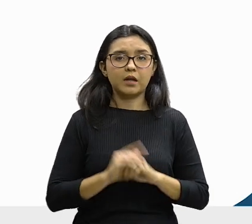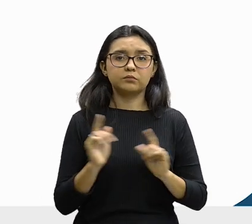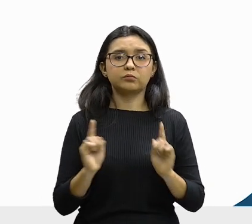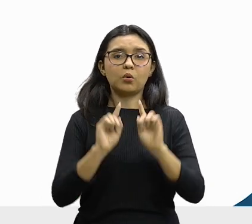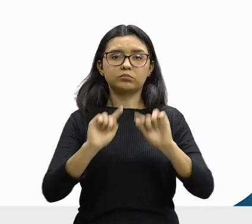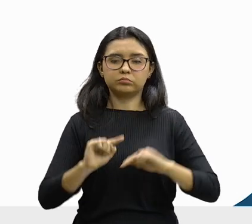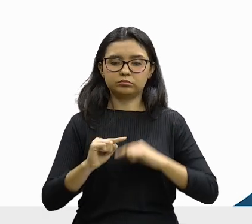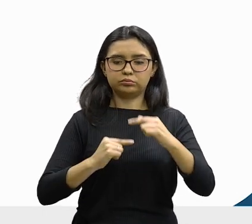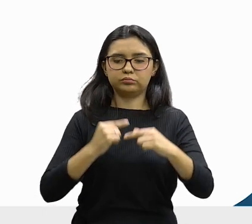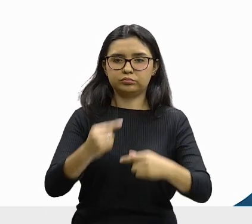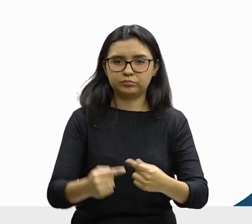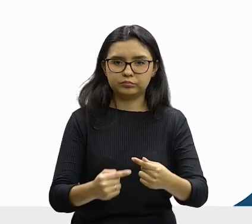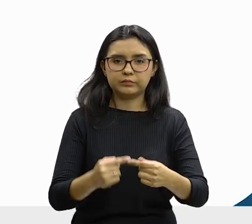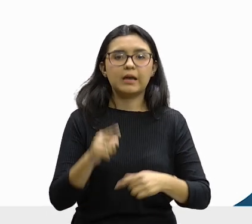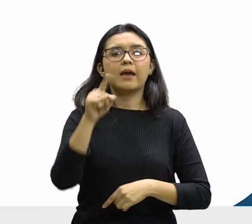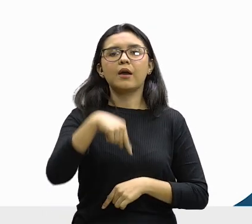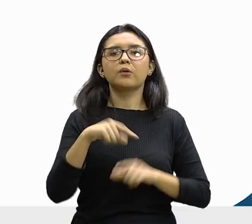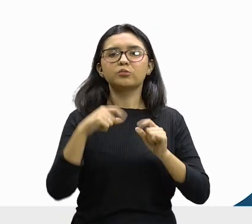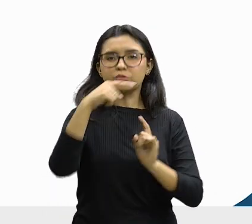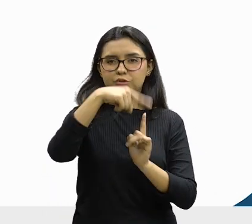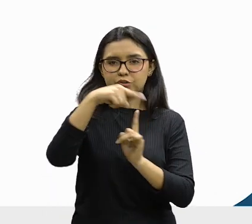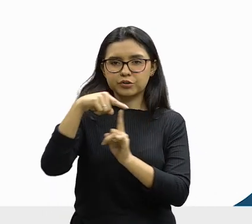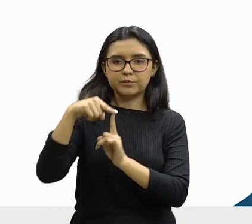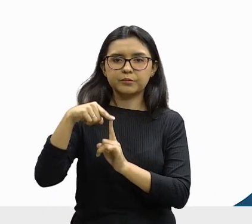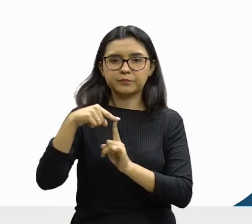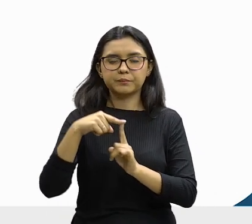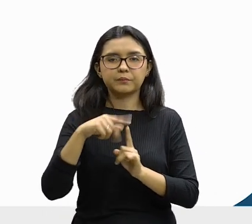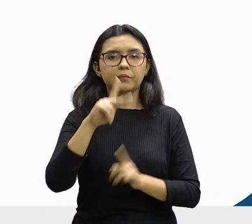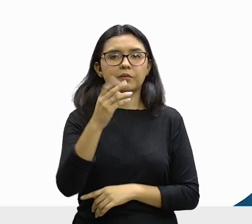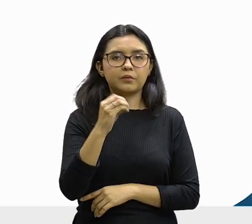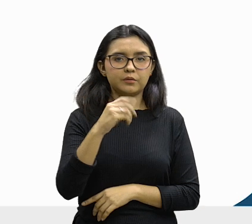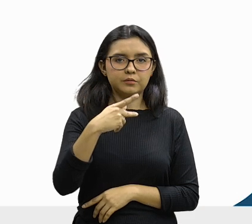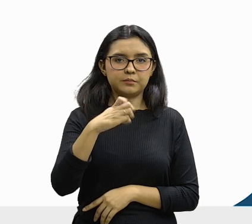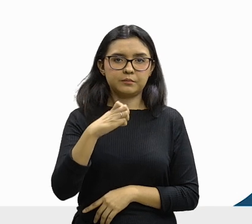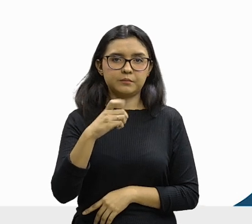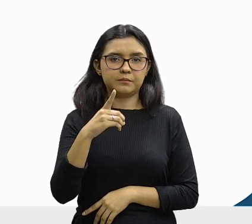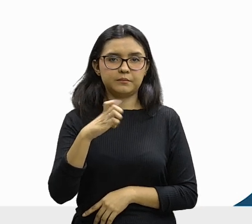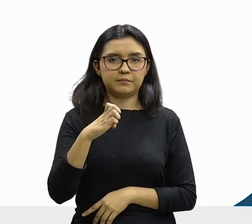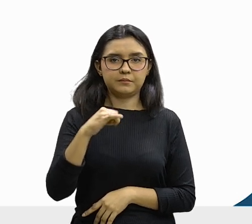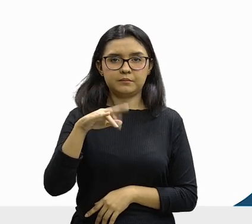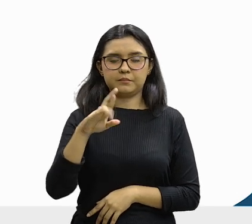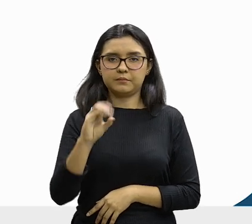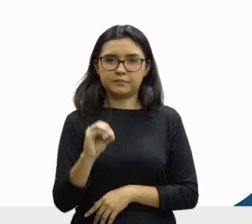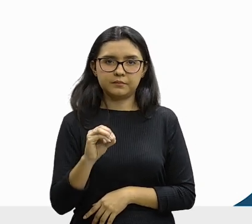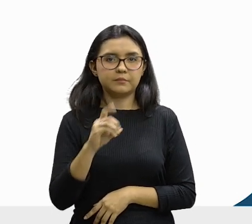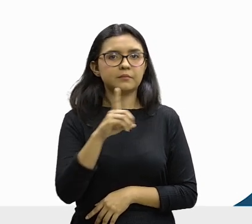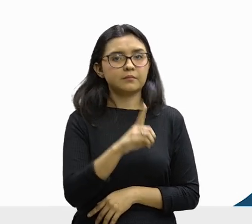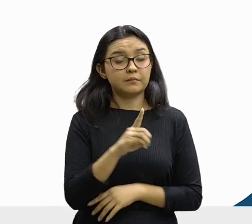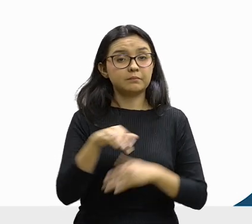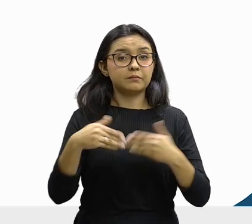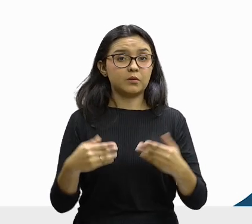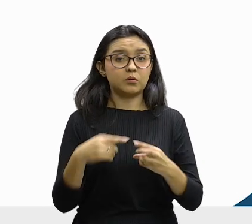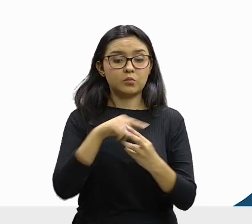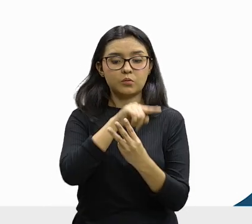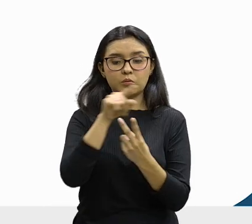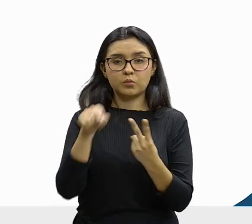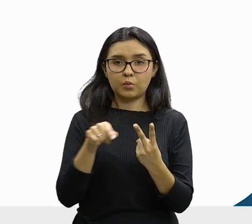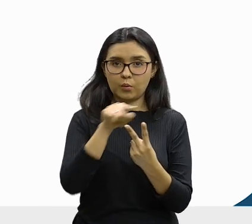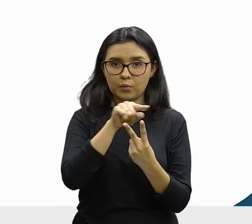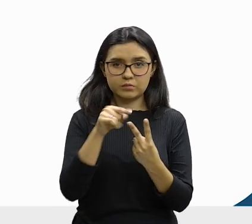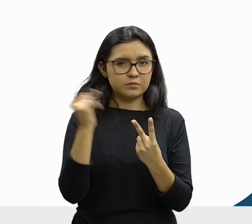anófilis, certo? E ela é o que chamamos de hospedeiro definitivo. Dois pontos importantes.